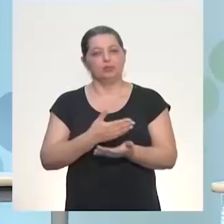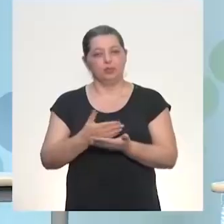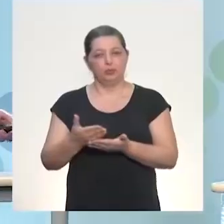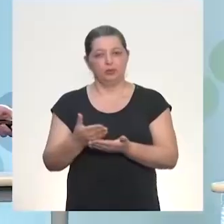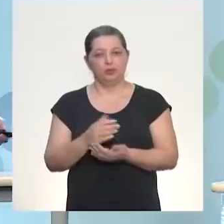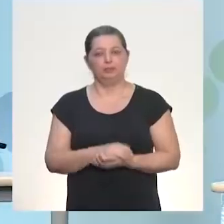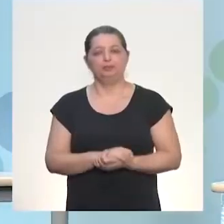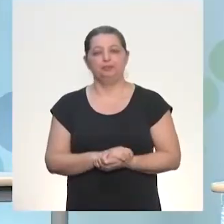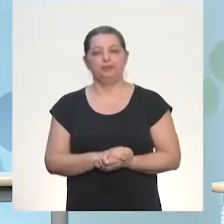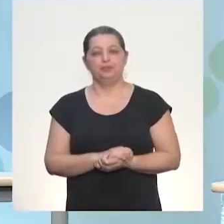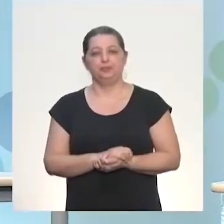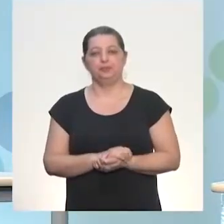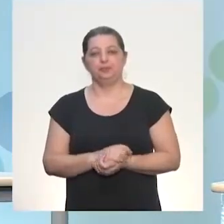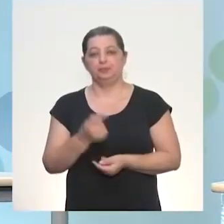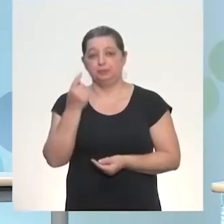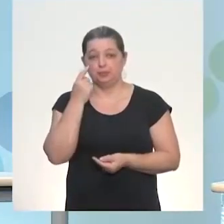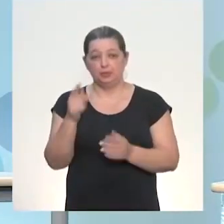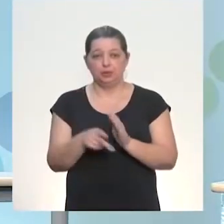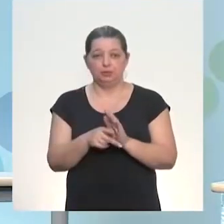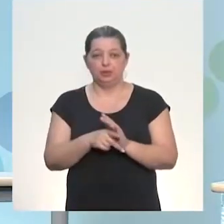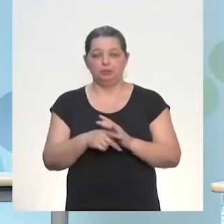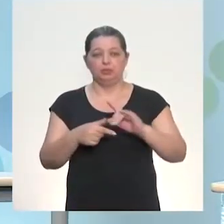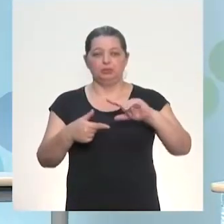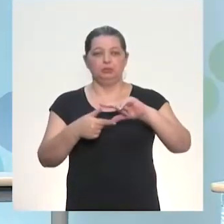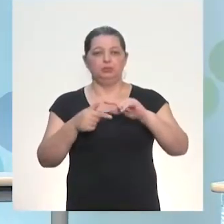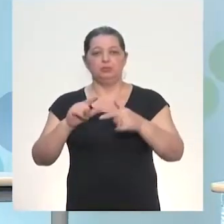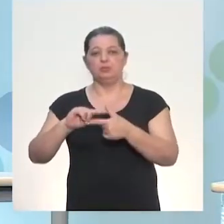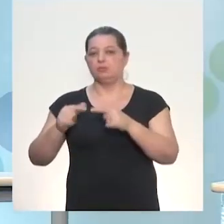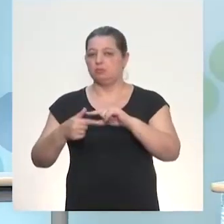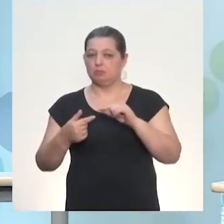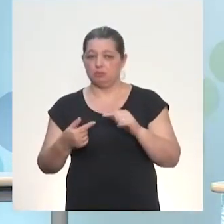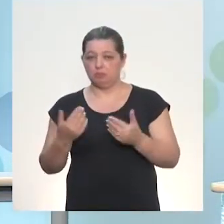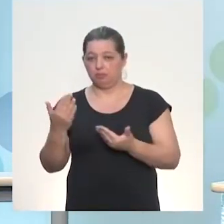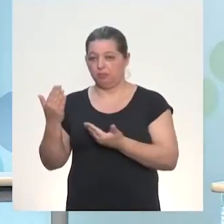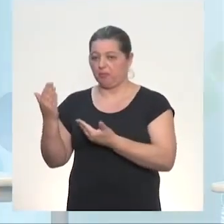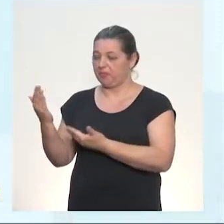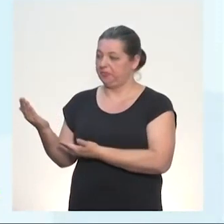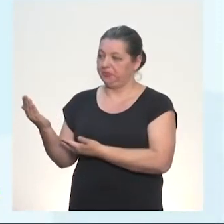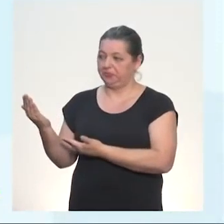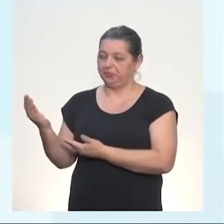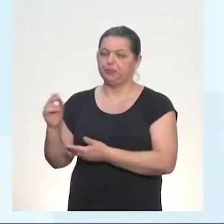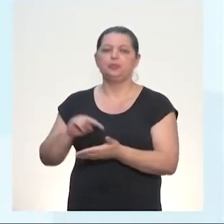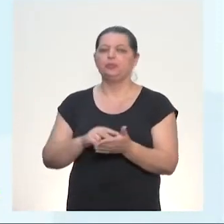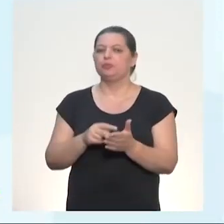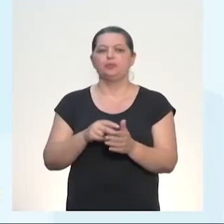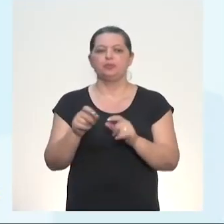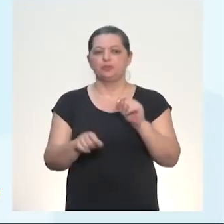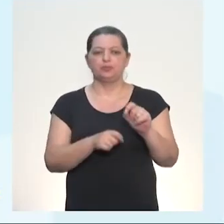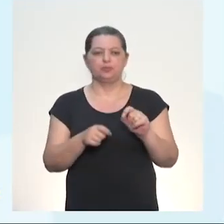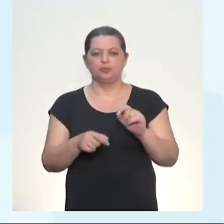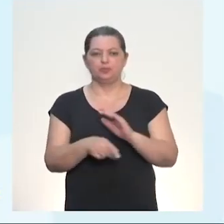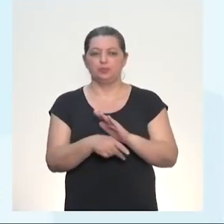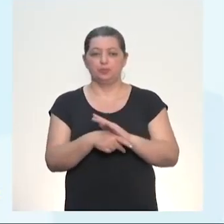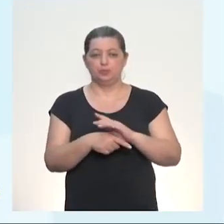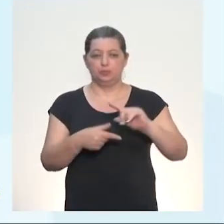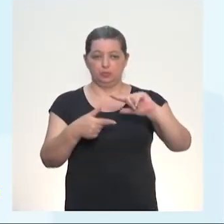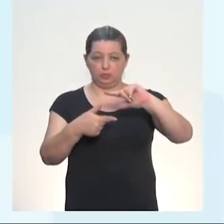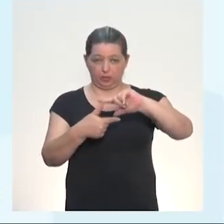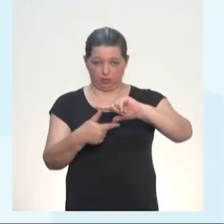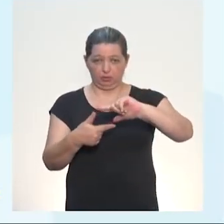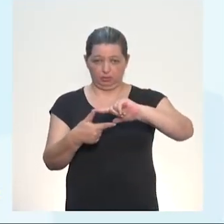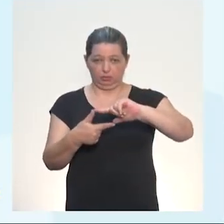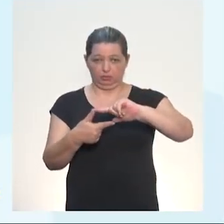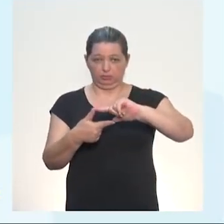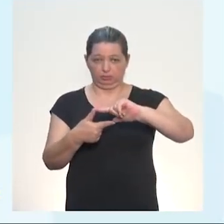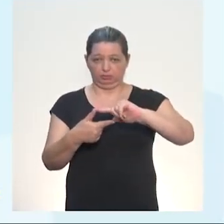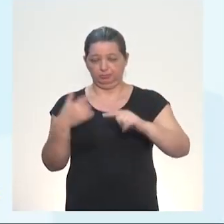Vamos sim. Então, vamos começar falando dos blocos retangulares. Então, aqui na tela para vocês, o que são os blocos retangulares? Os blocos retangulares,